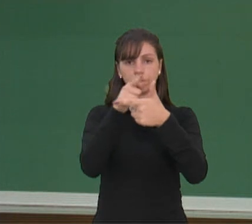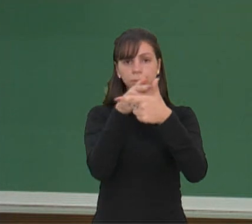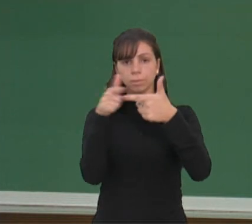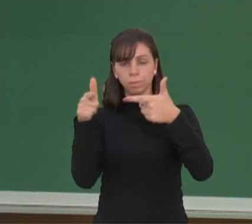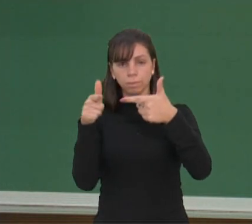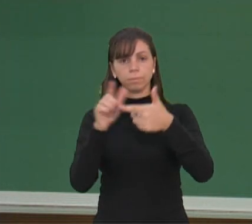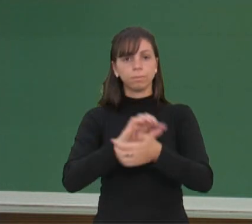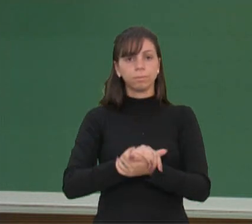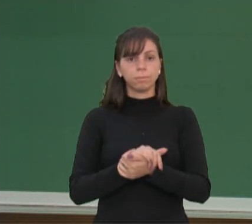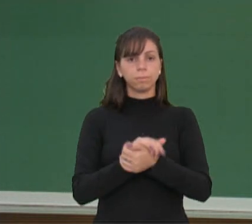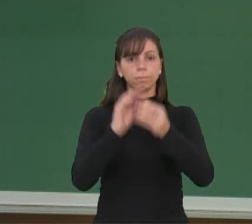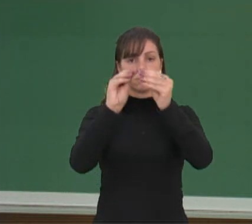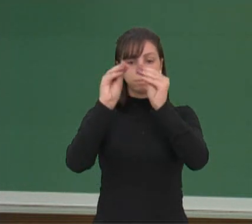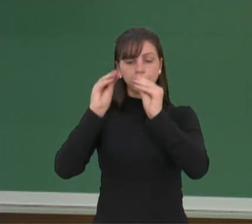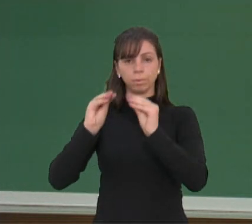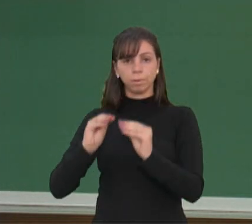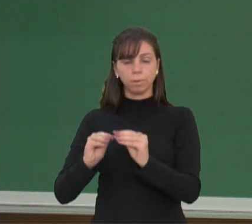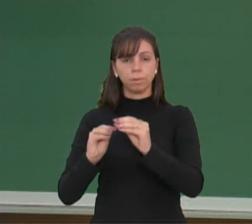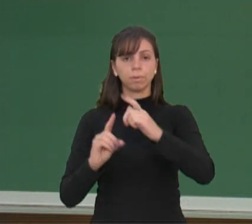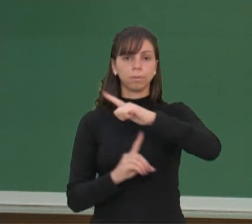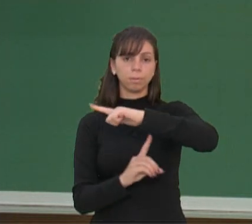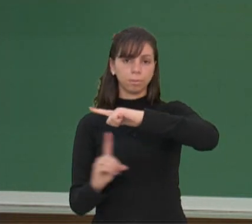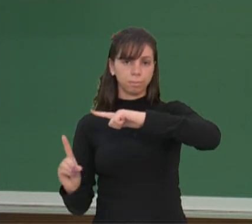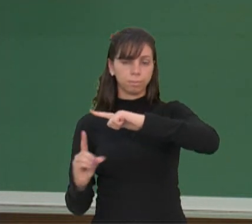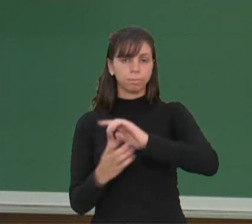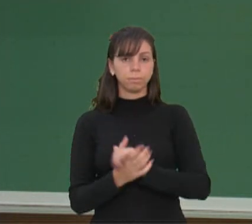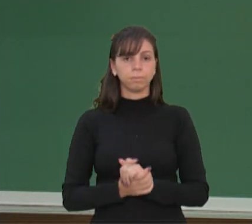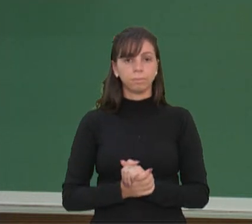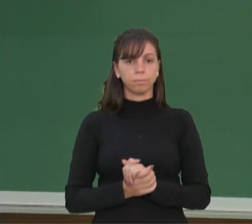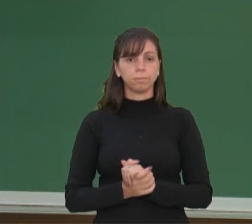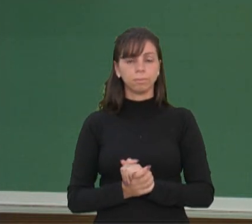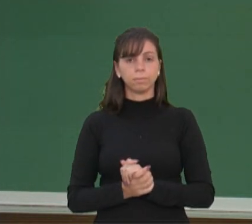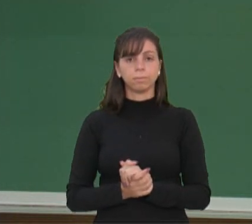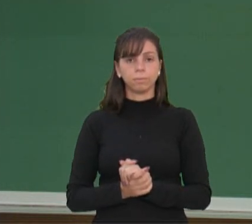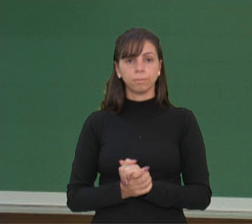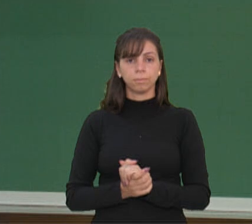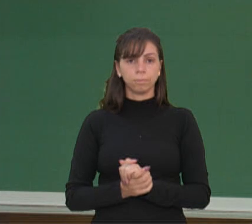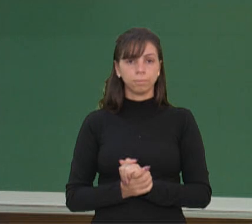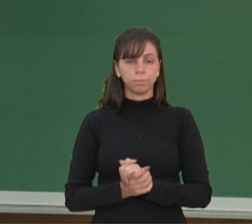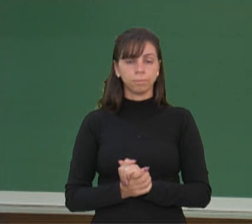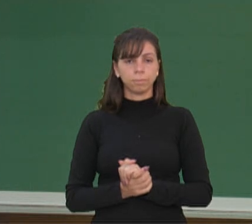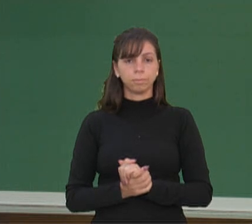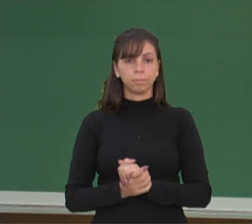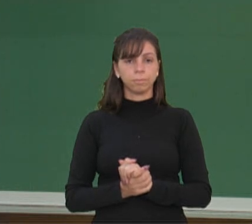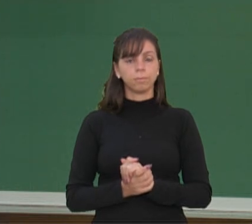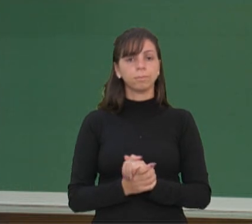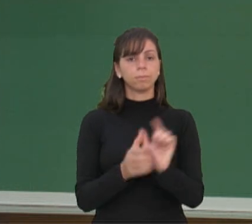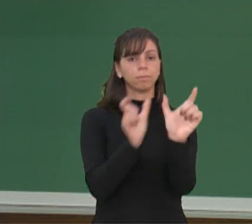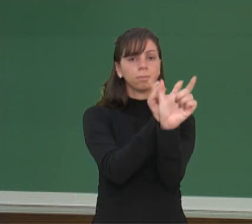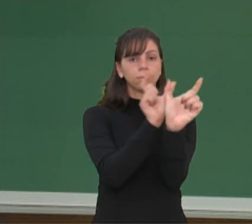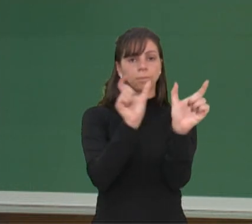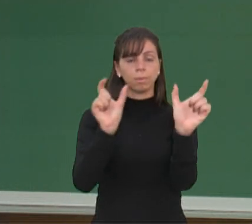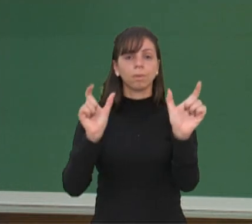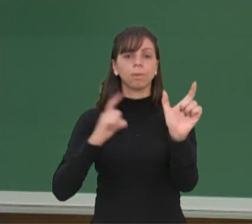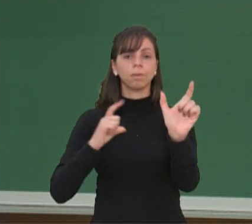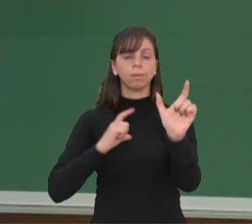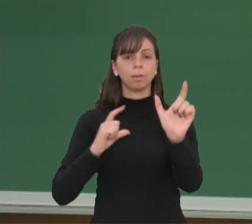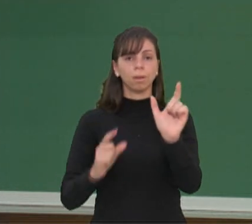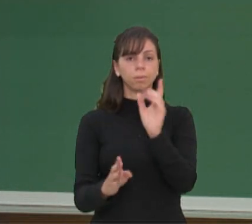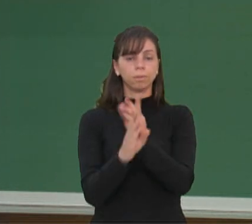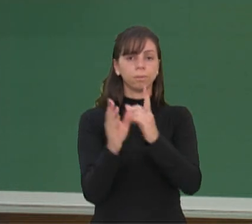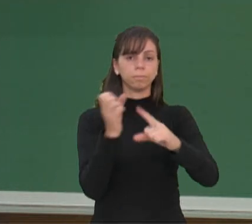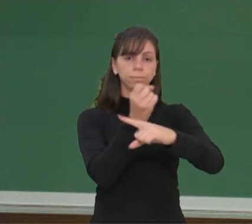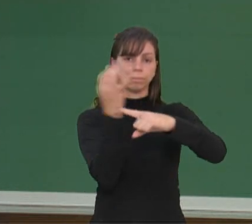divisão, aí você coloca como denominador. Nesse caso, você não tem mais um monômio, como resultado você tem uma fração algébrica,